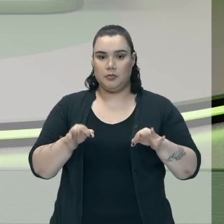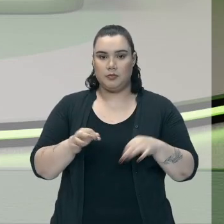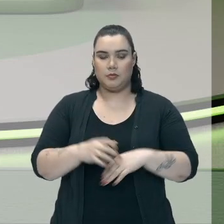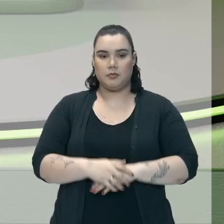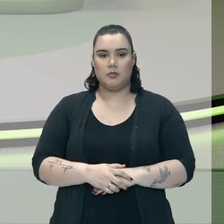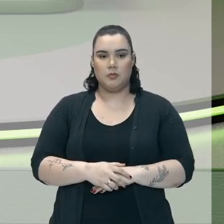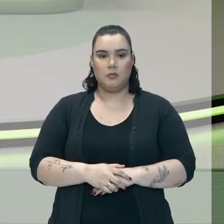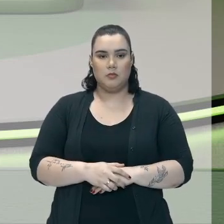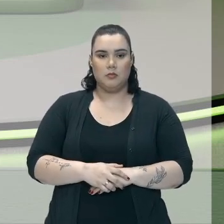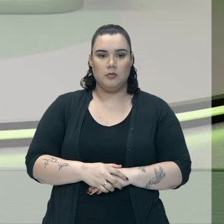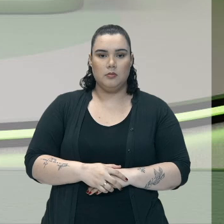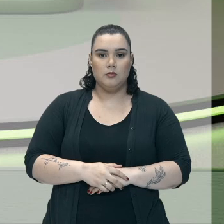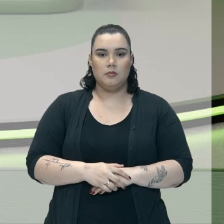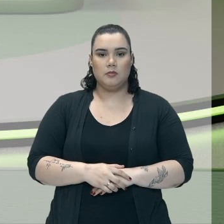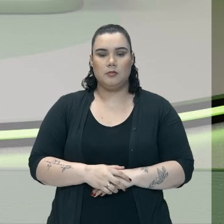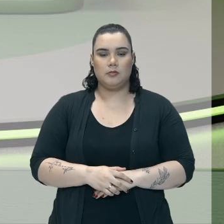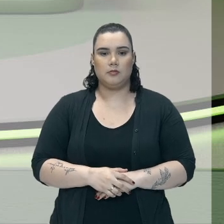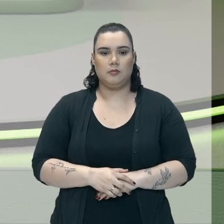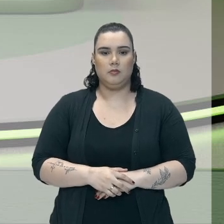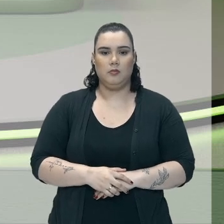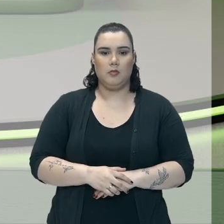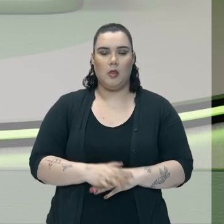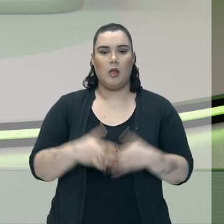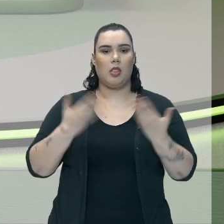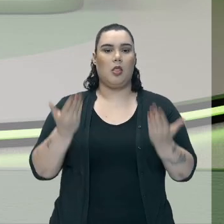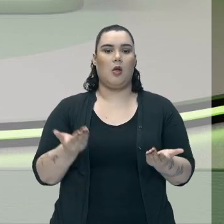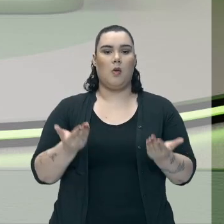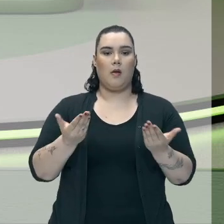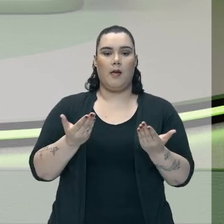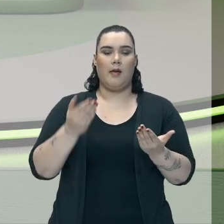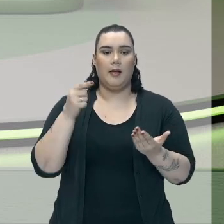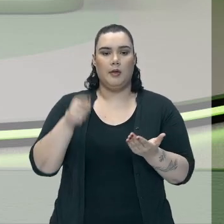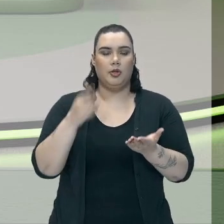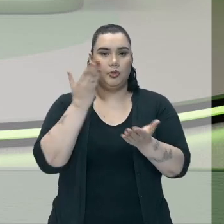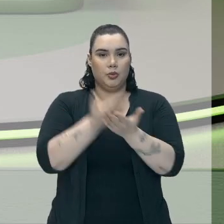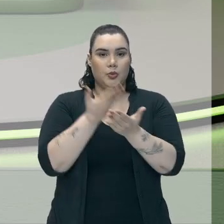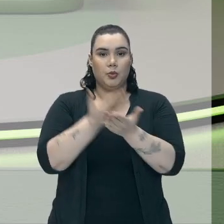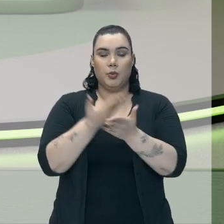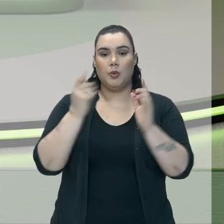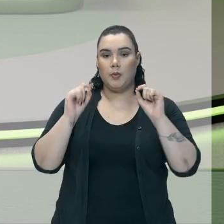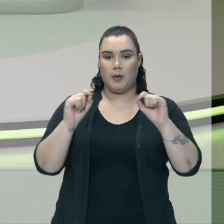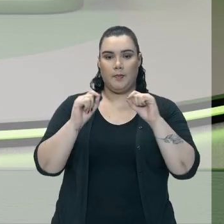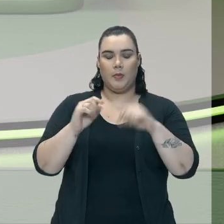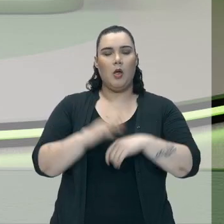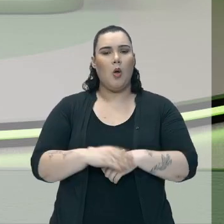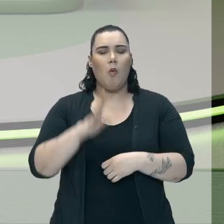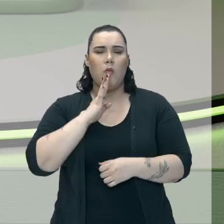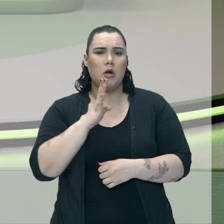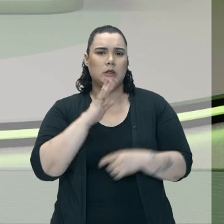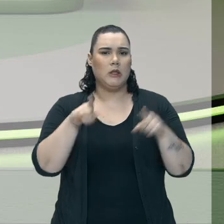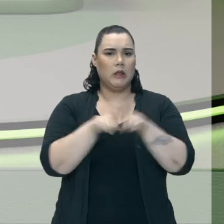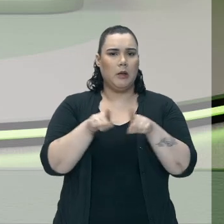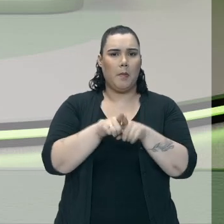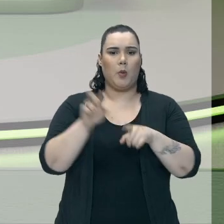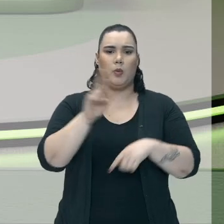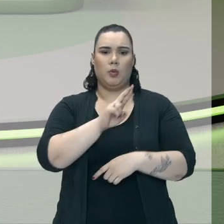juntos. E aí essa parte da astronomia, né, a astrobiologia, também conhecida